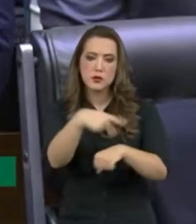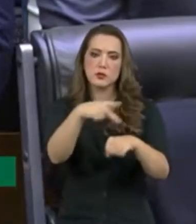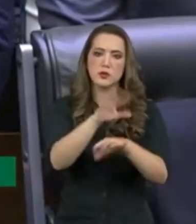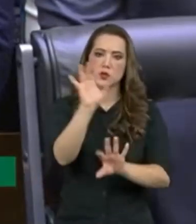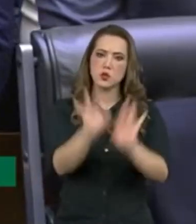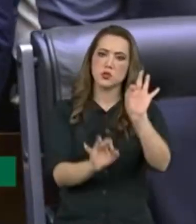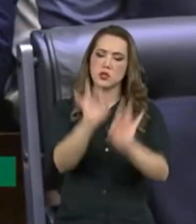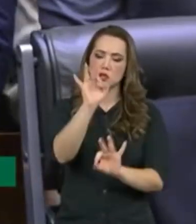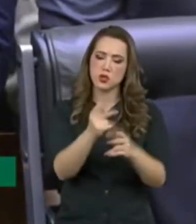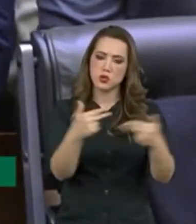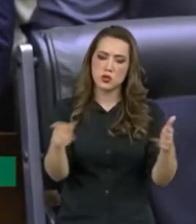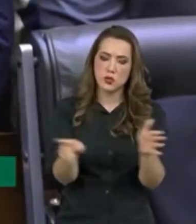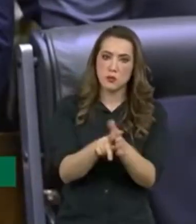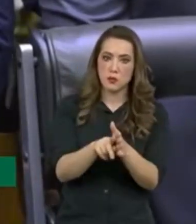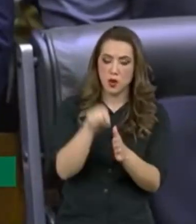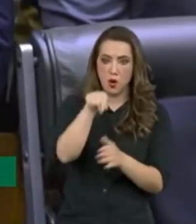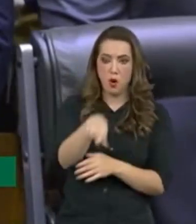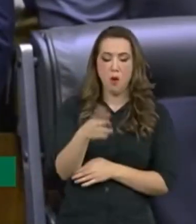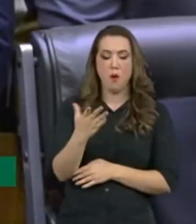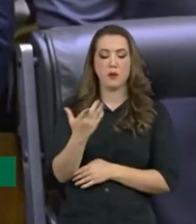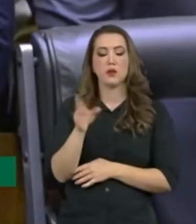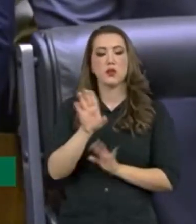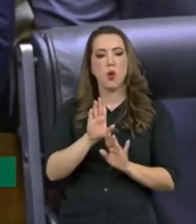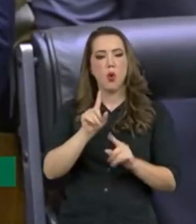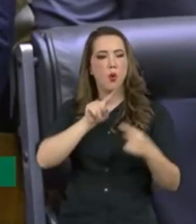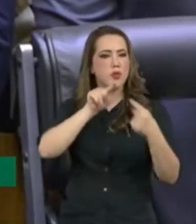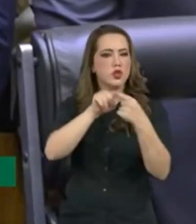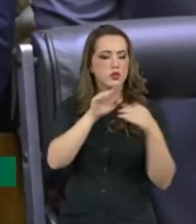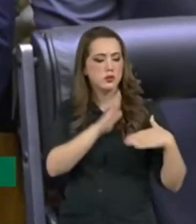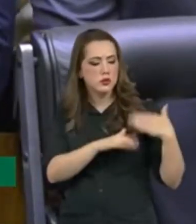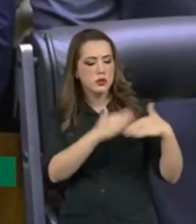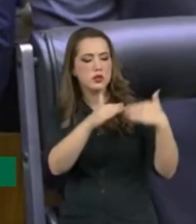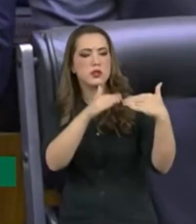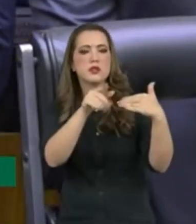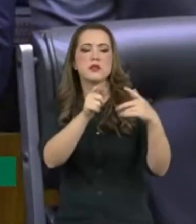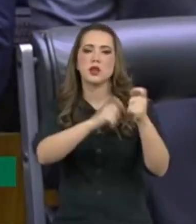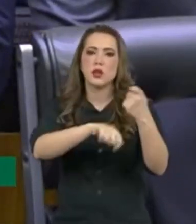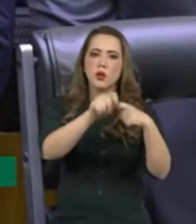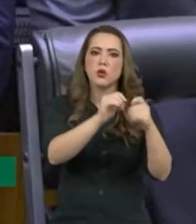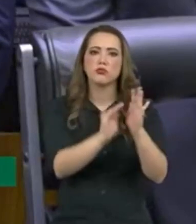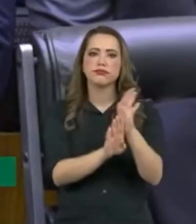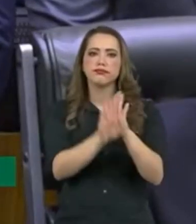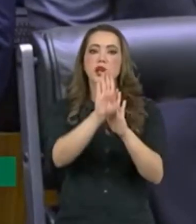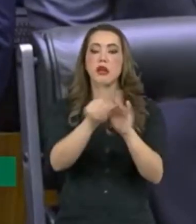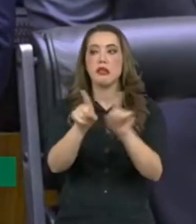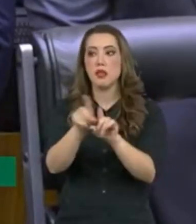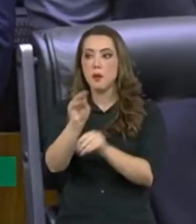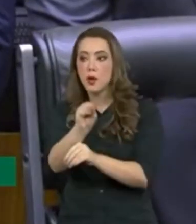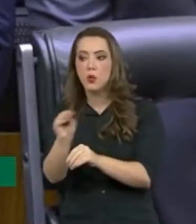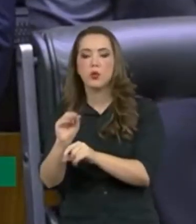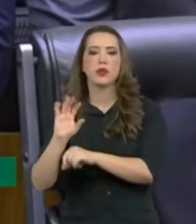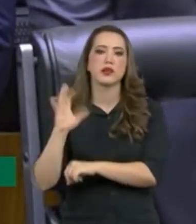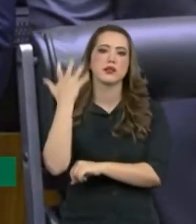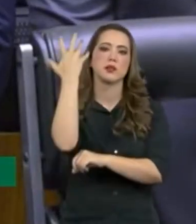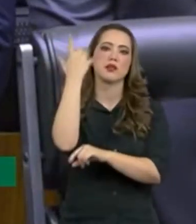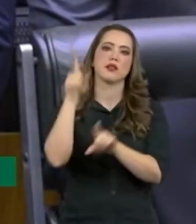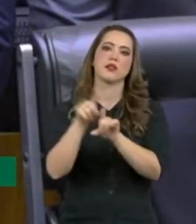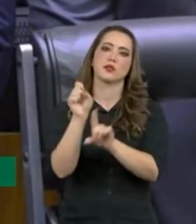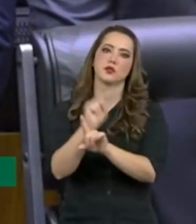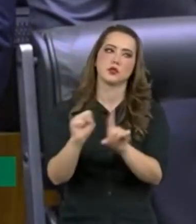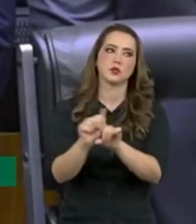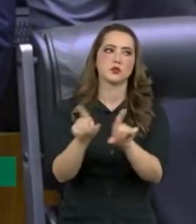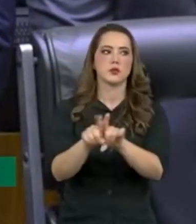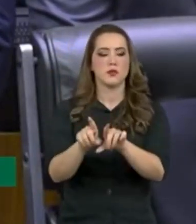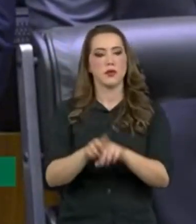públicos e privados na direção de um crescimento econômico sustentável ambientalmente e socialmente.